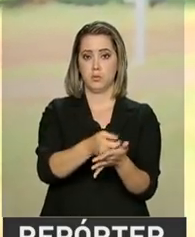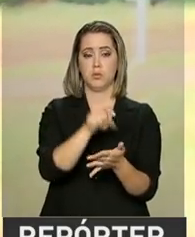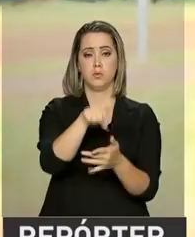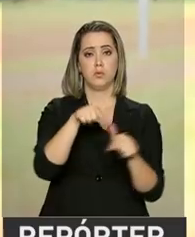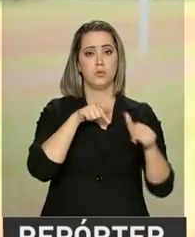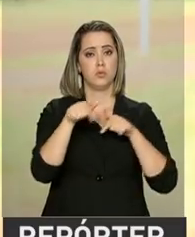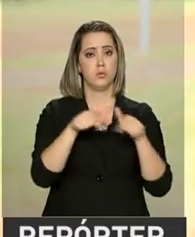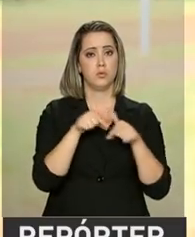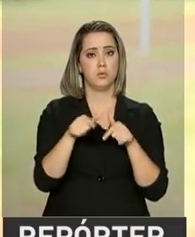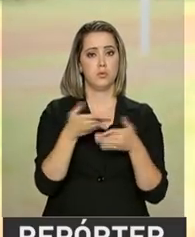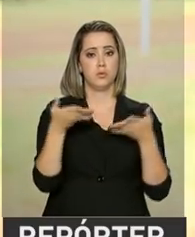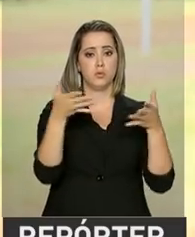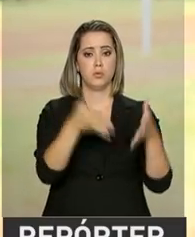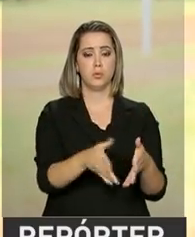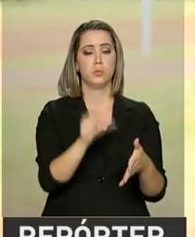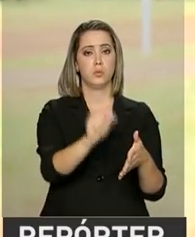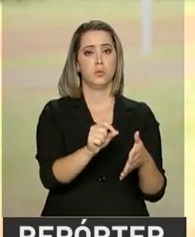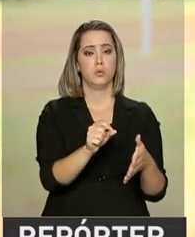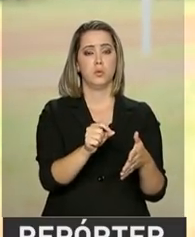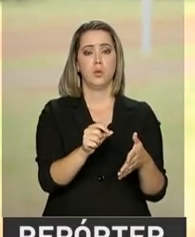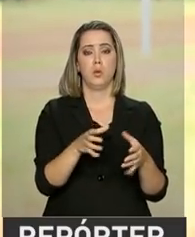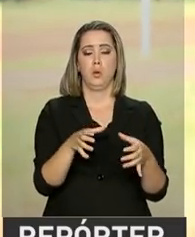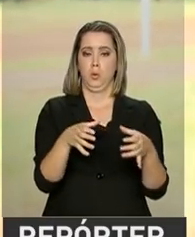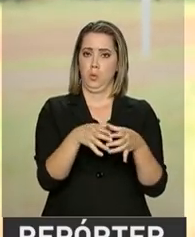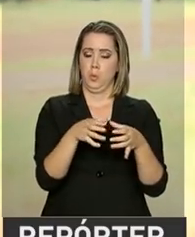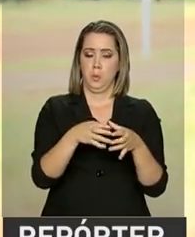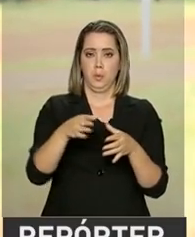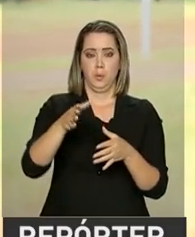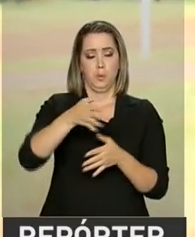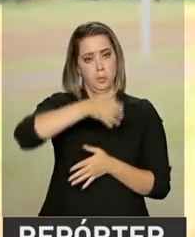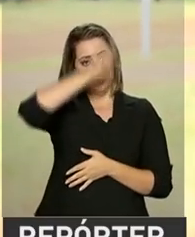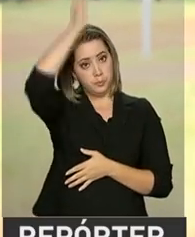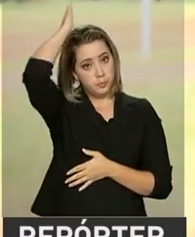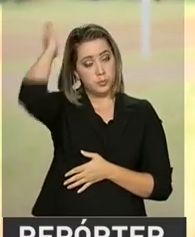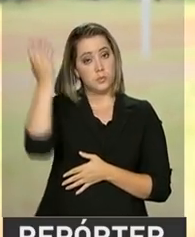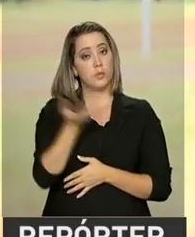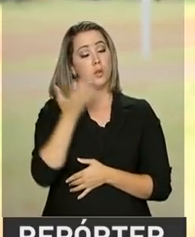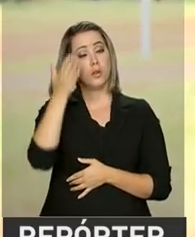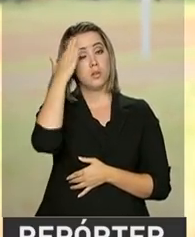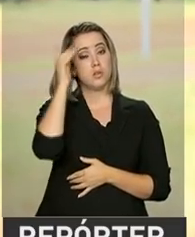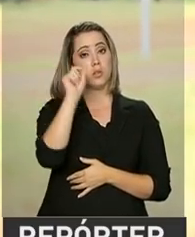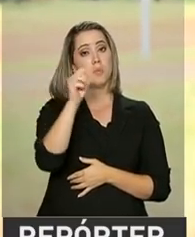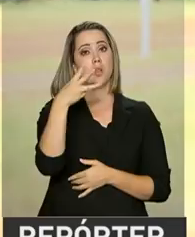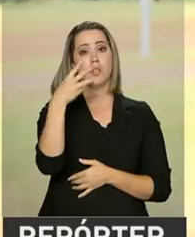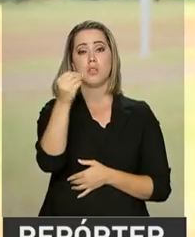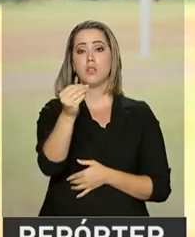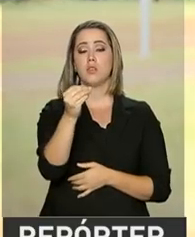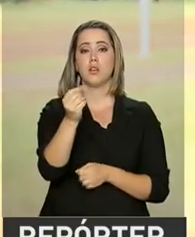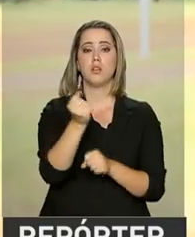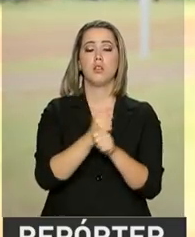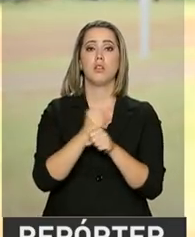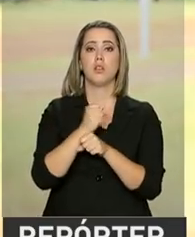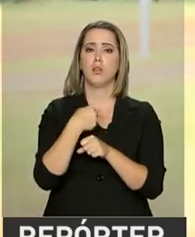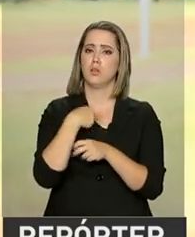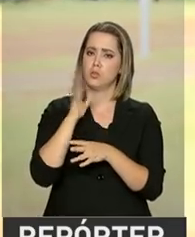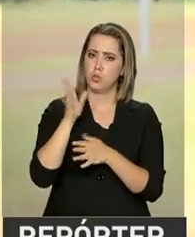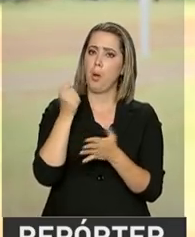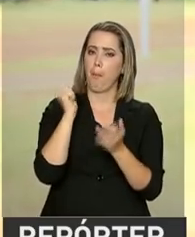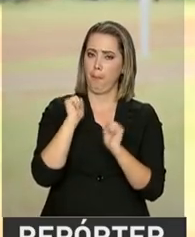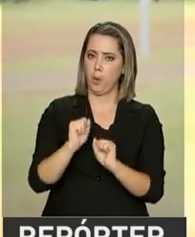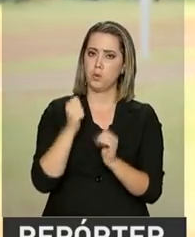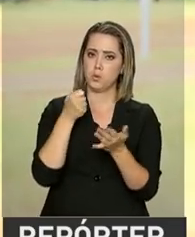serviço prestado à instituição na regra atual eu me aposente com 30 anos não faltam sete anos aposentar